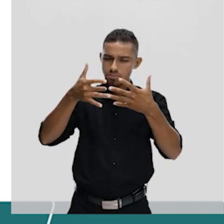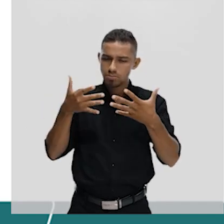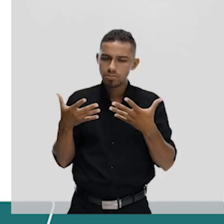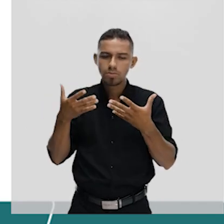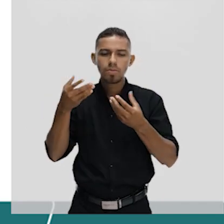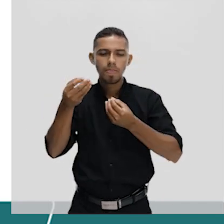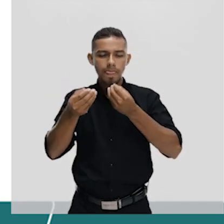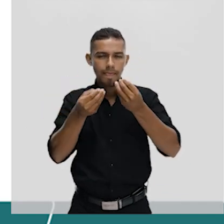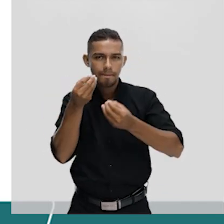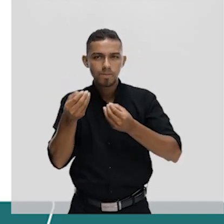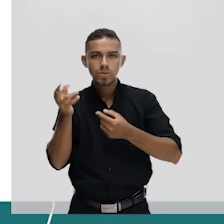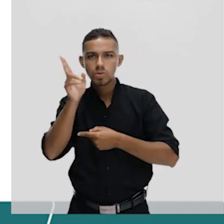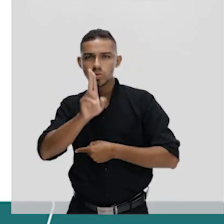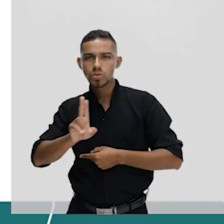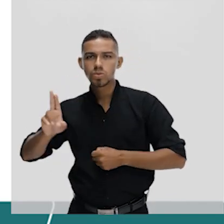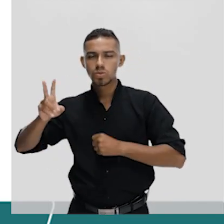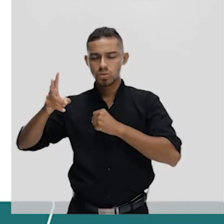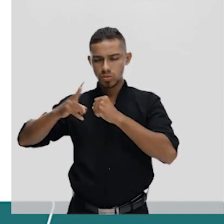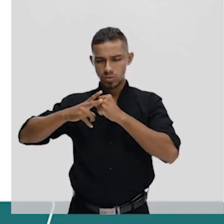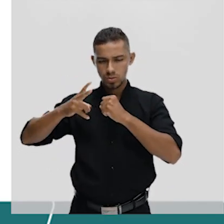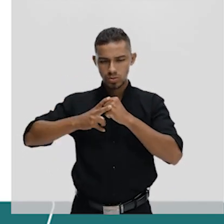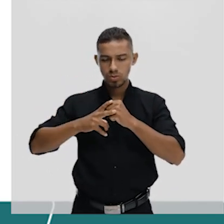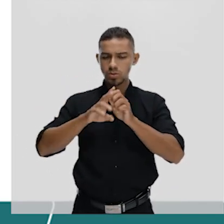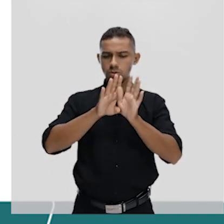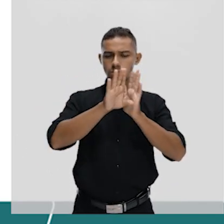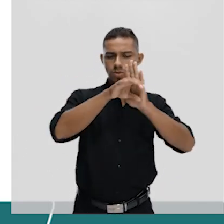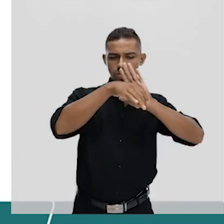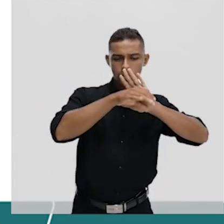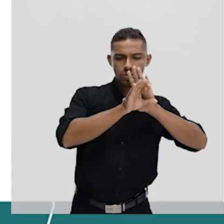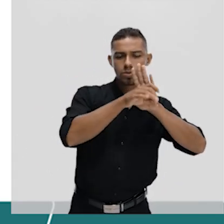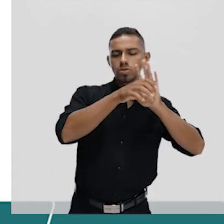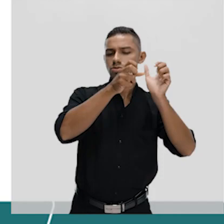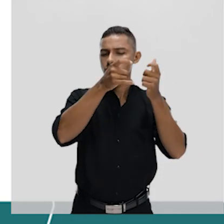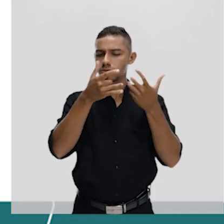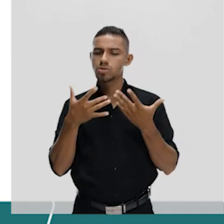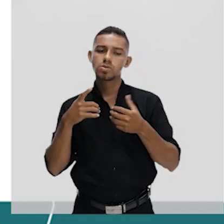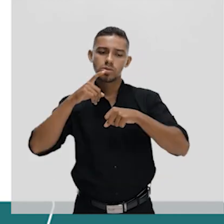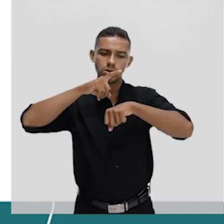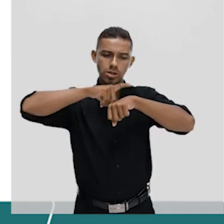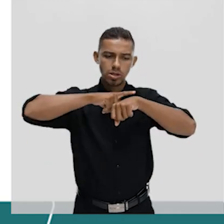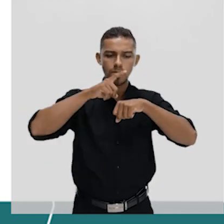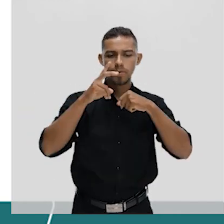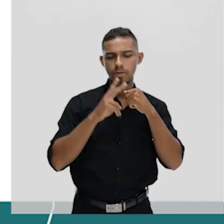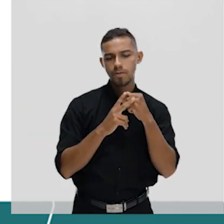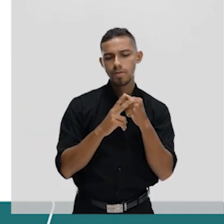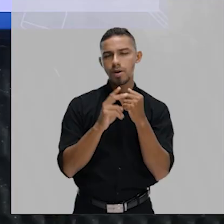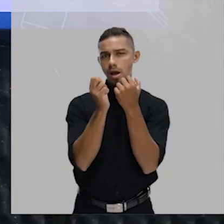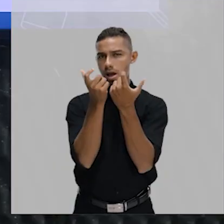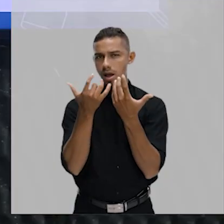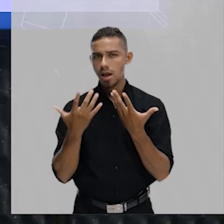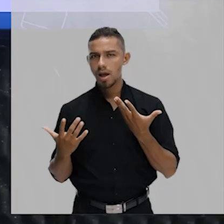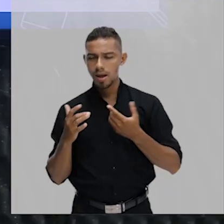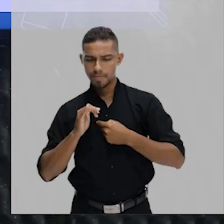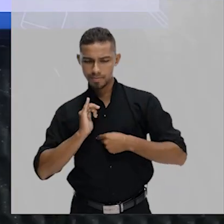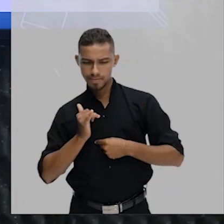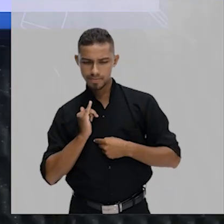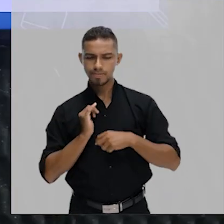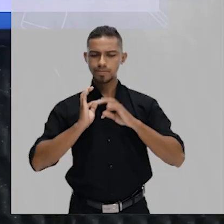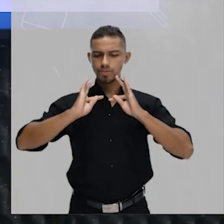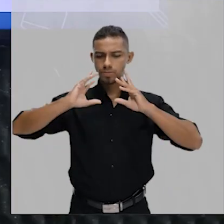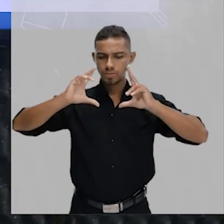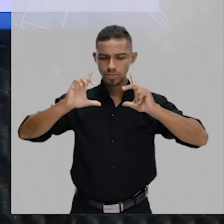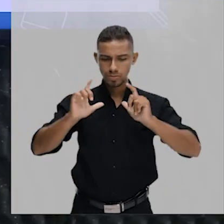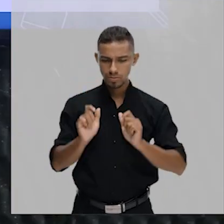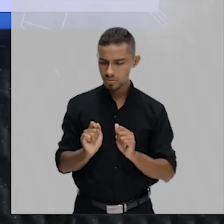também sobre o uso do verbo, conceitos, temos a aula sobre tempos verbais e as narrativas. Então, toda essa parte de